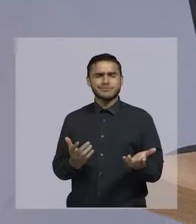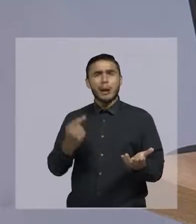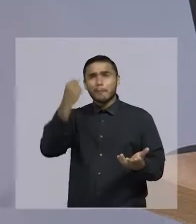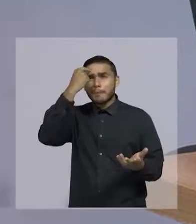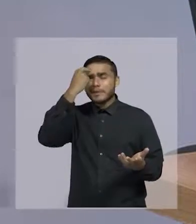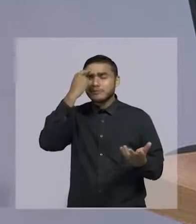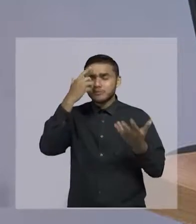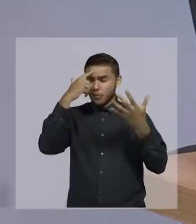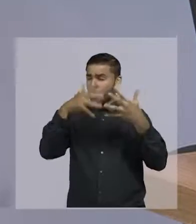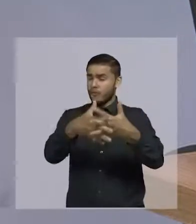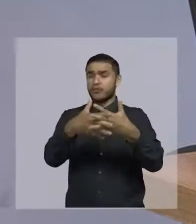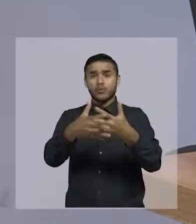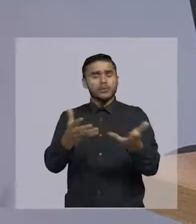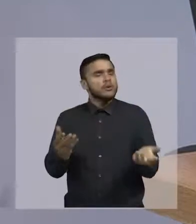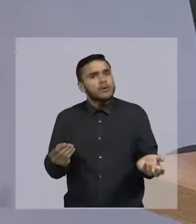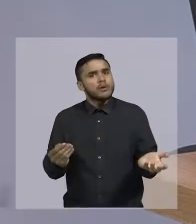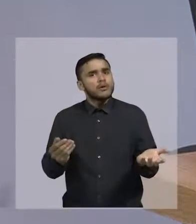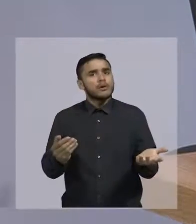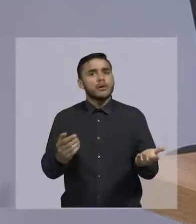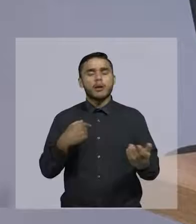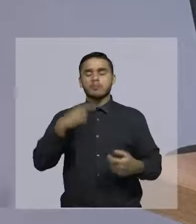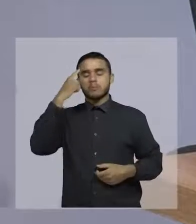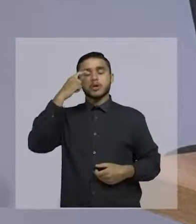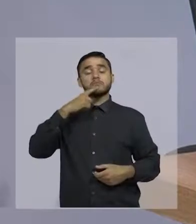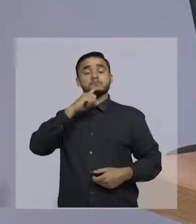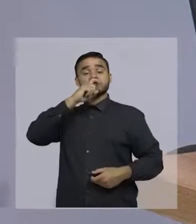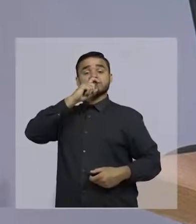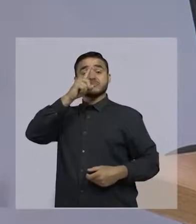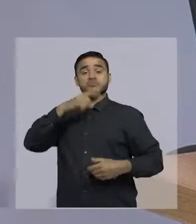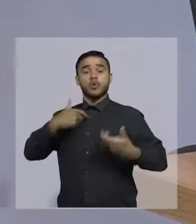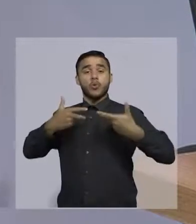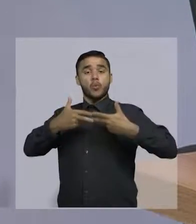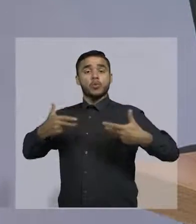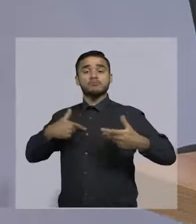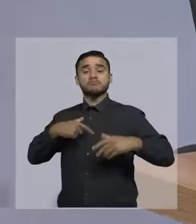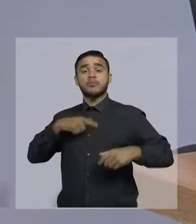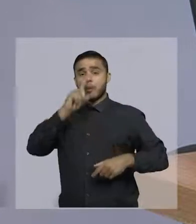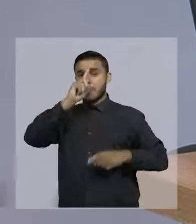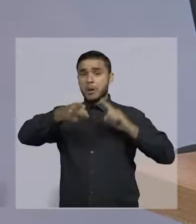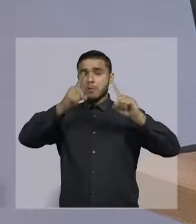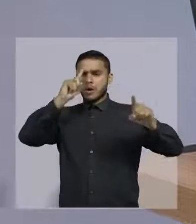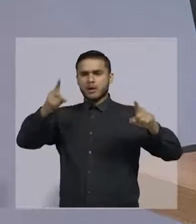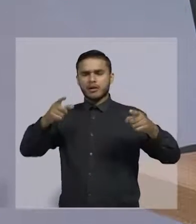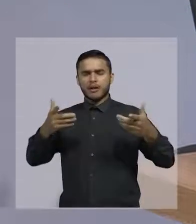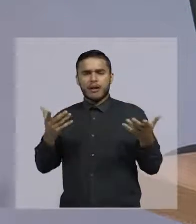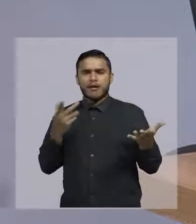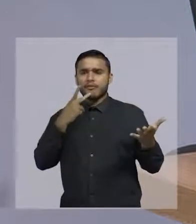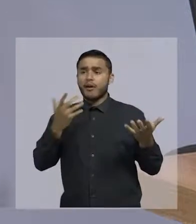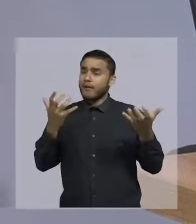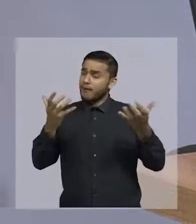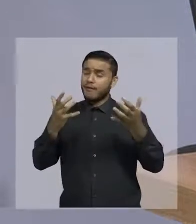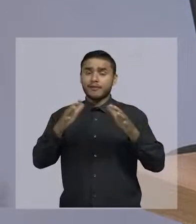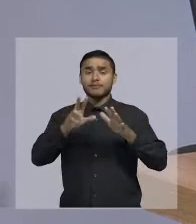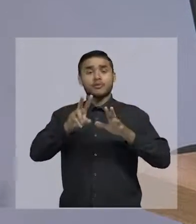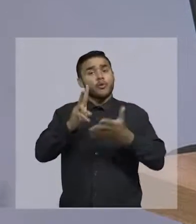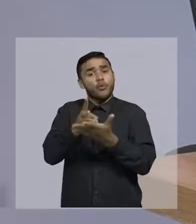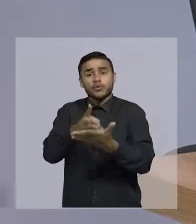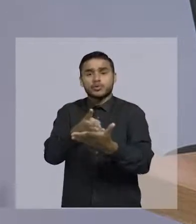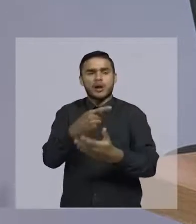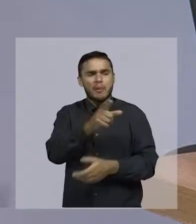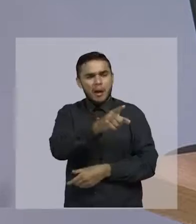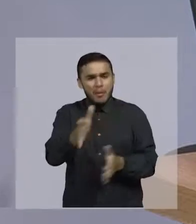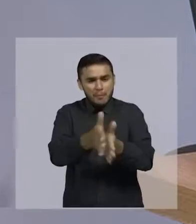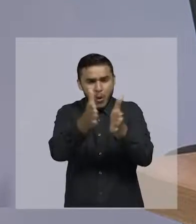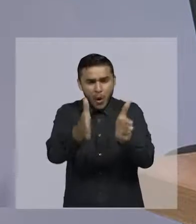O pensamento escravocrata continua. Eu vejo isso todo dia na minha vida diária, na minha